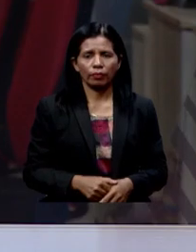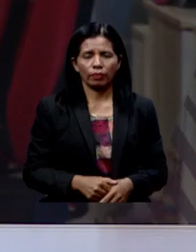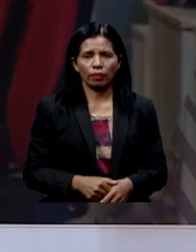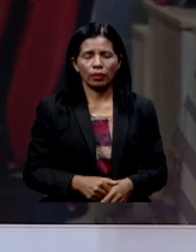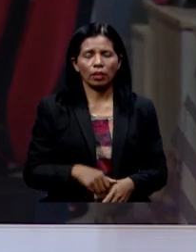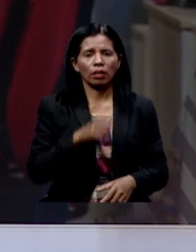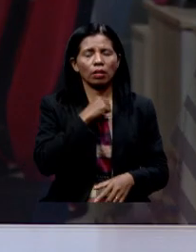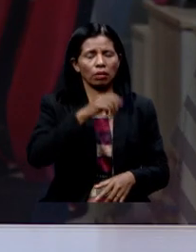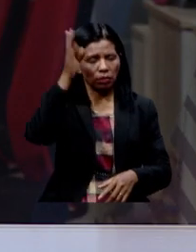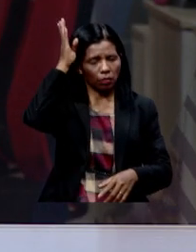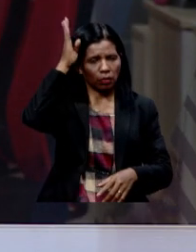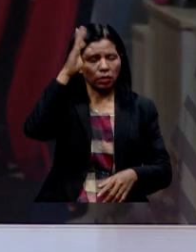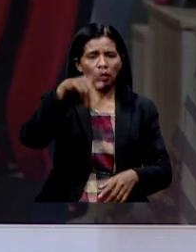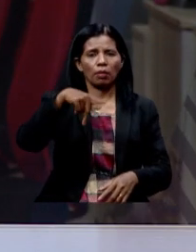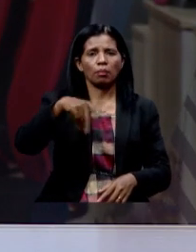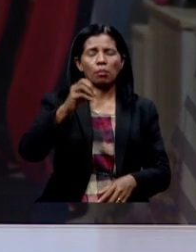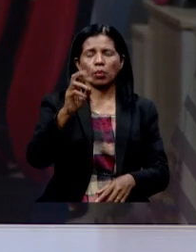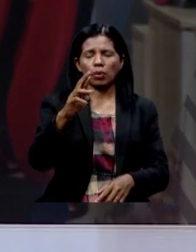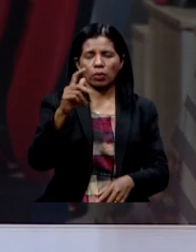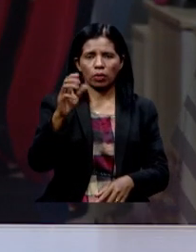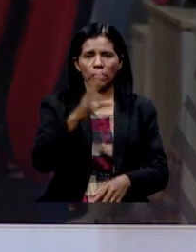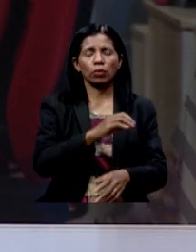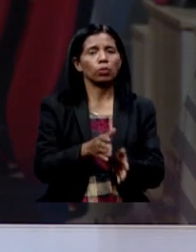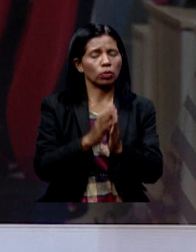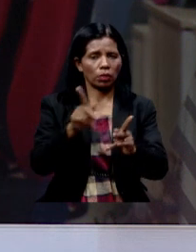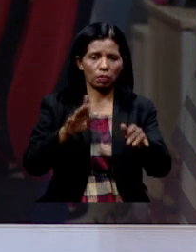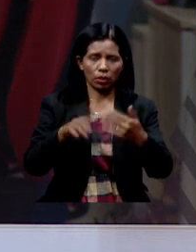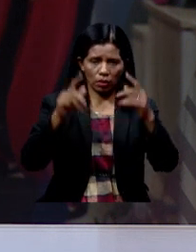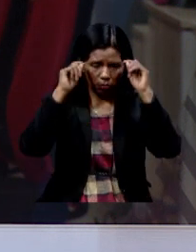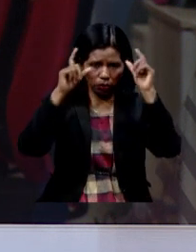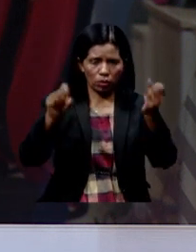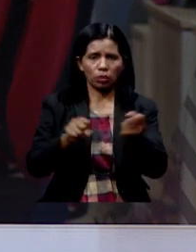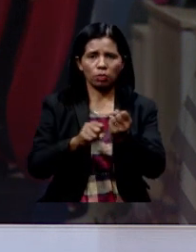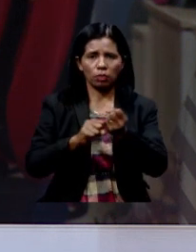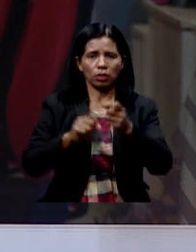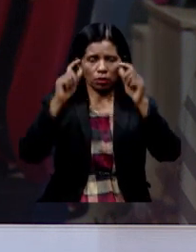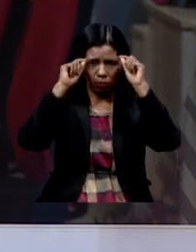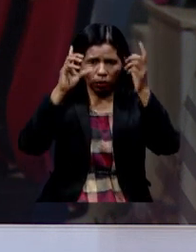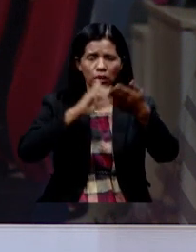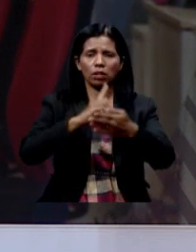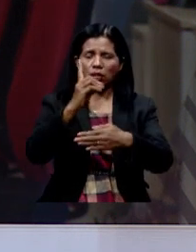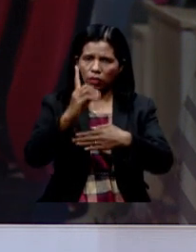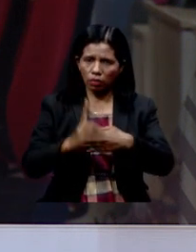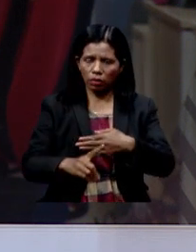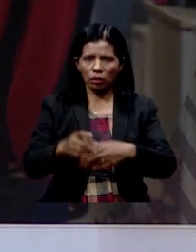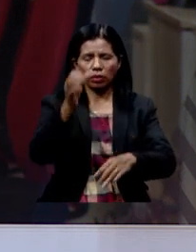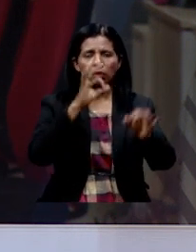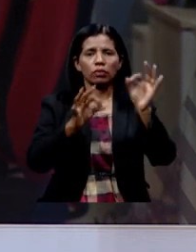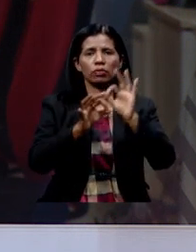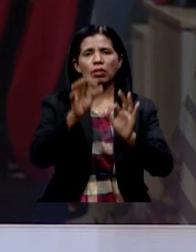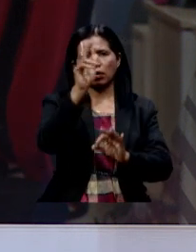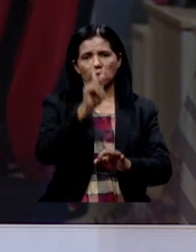Bispo Diocesa Porto, Dom Manuel Linda, russo peregrino Sira, contribui para Timor-Leste em desenvolvimento, li russi fiar católica.